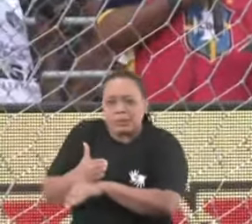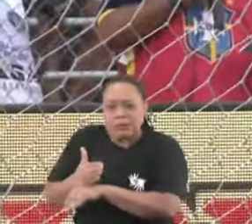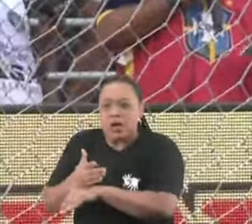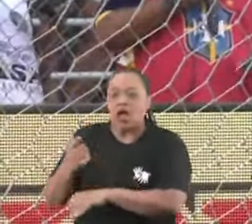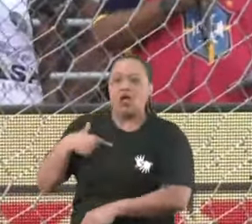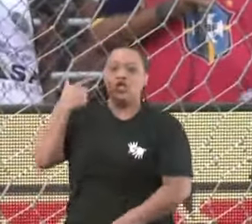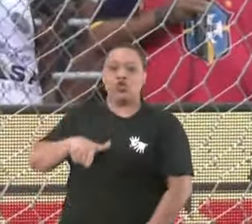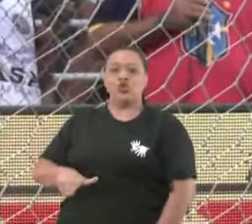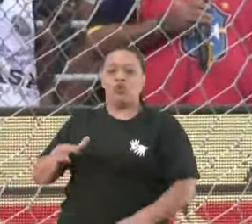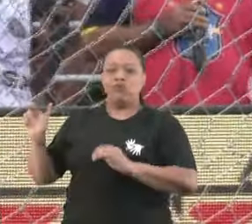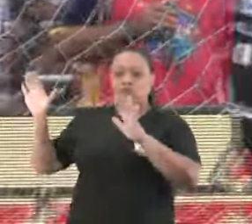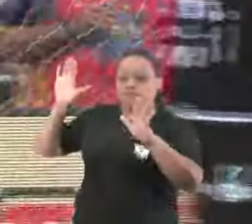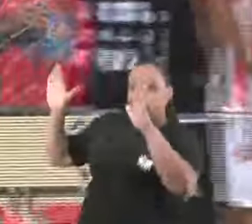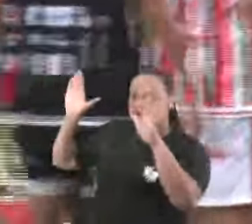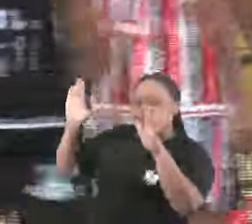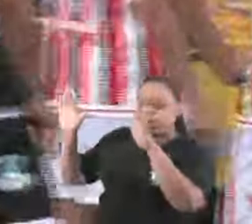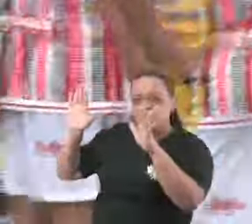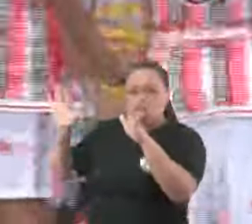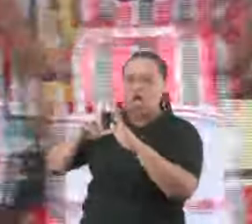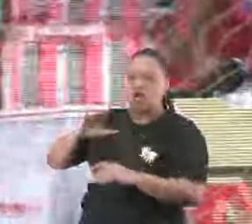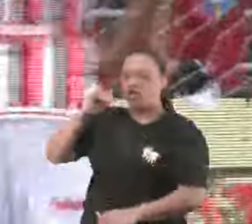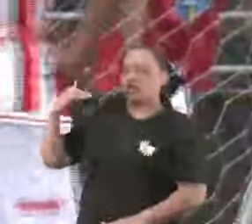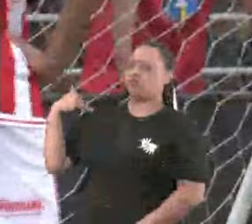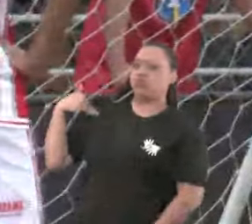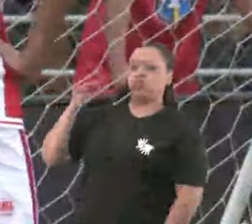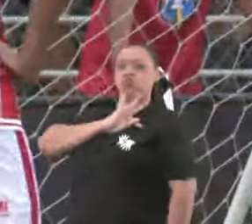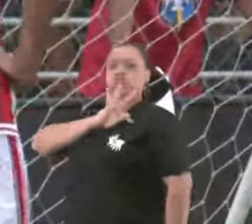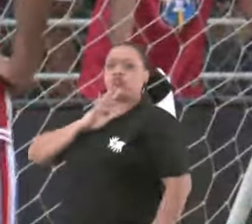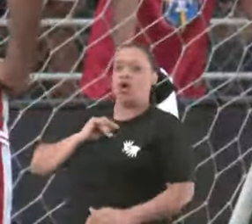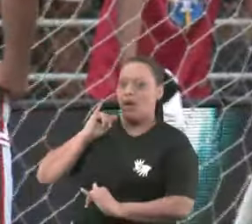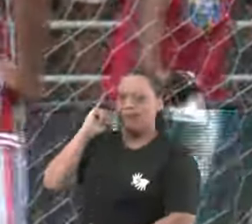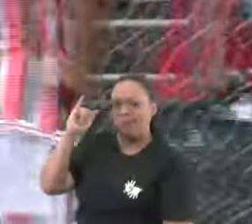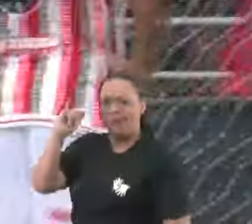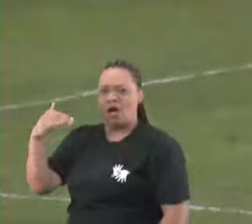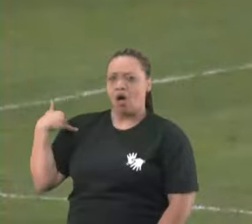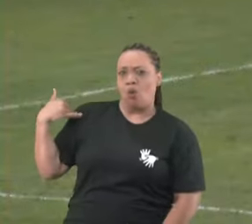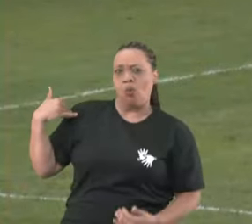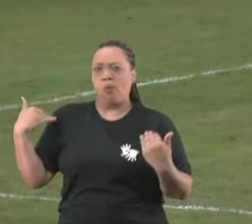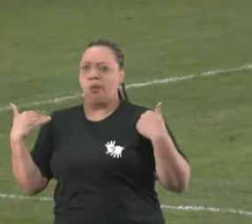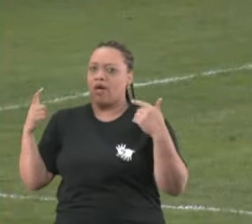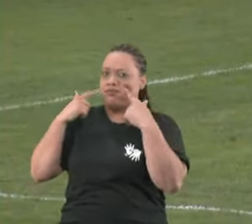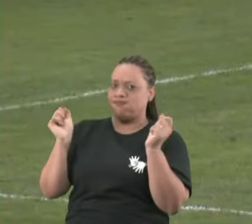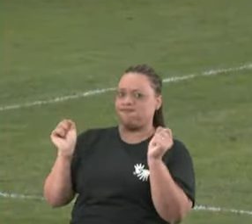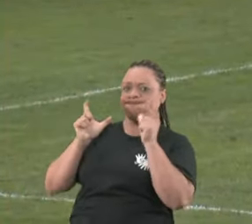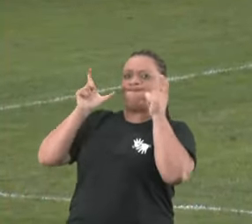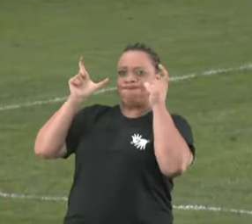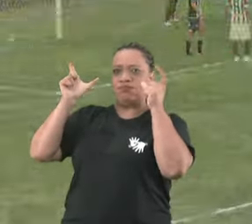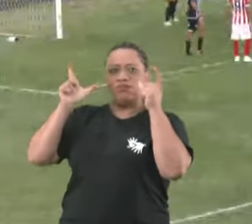continua. O Wagner vai lá, chama a atenção do Bruno, chama a atenção do alemão.